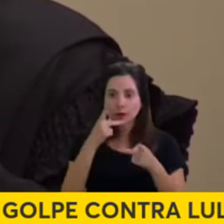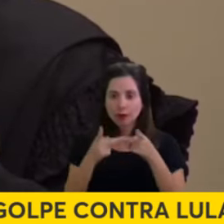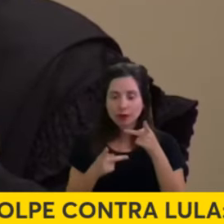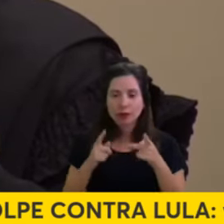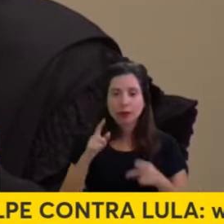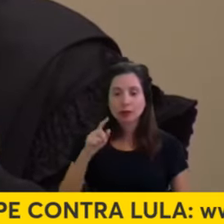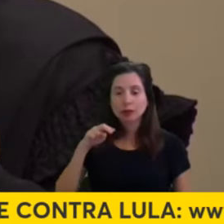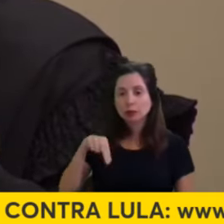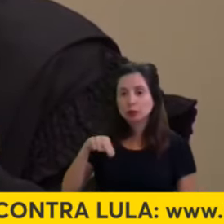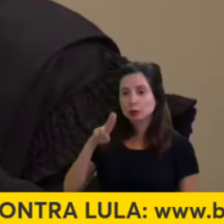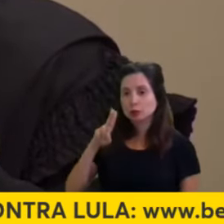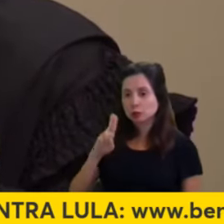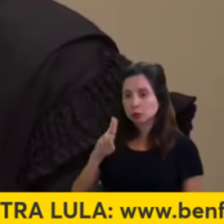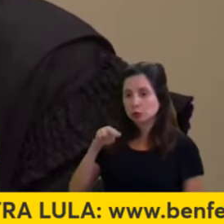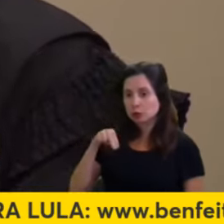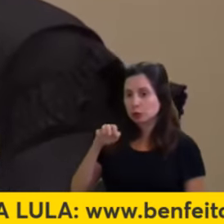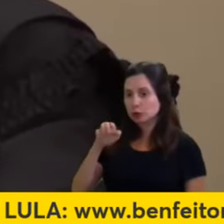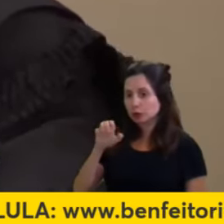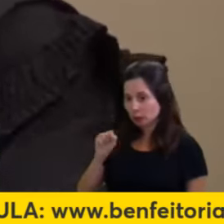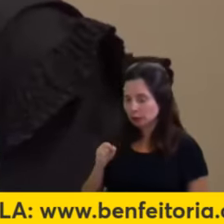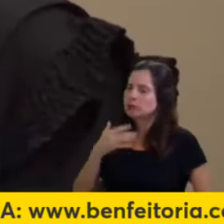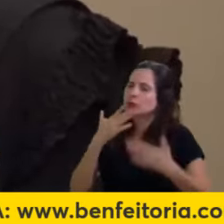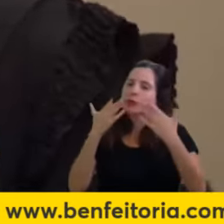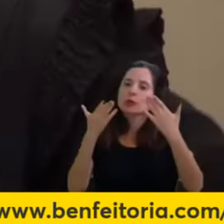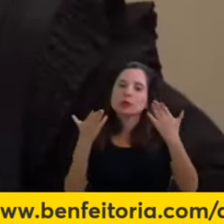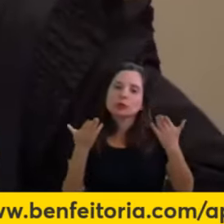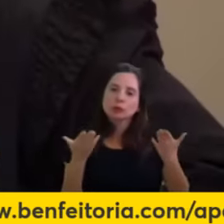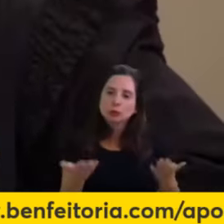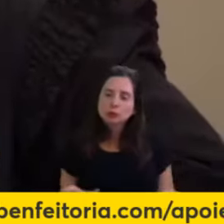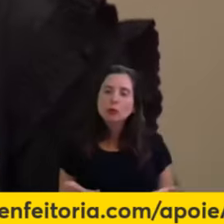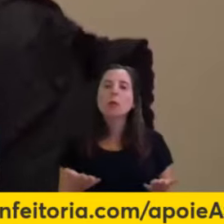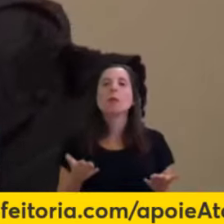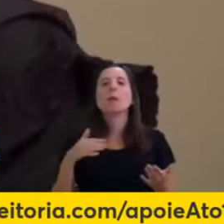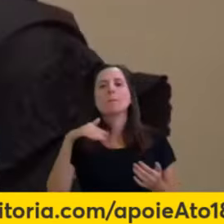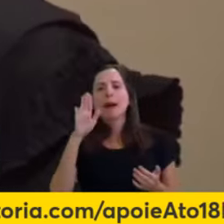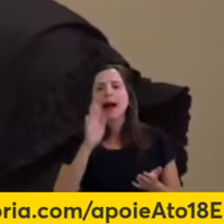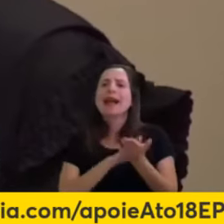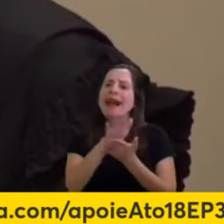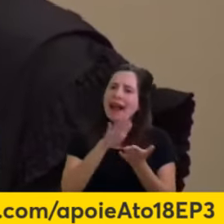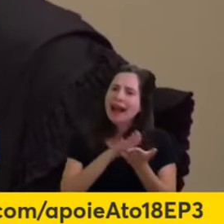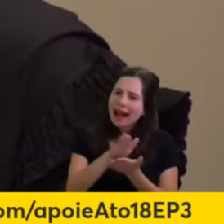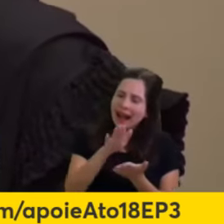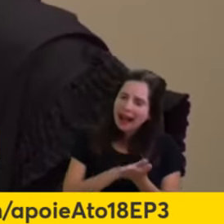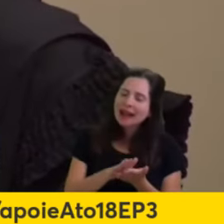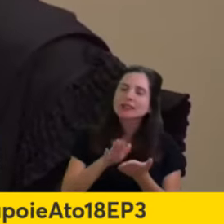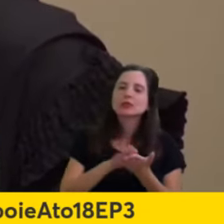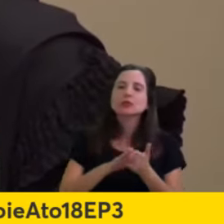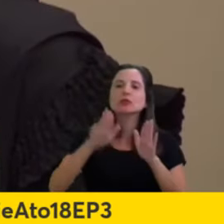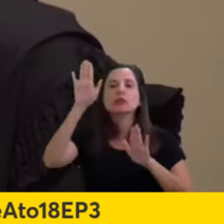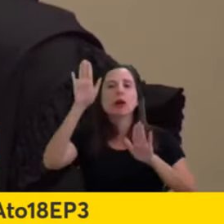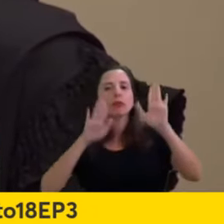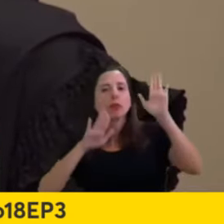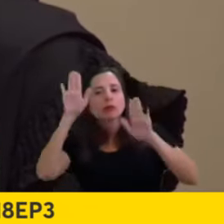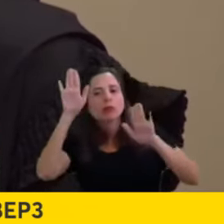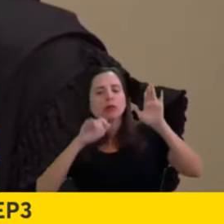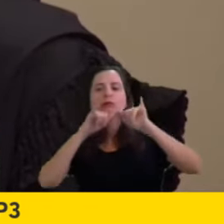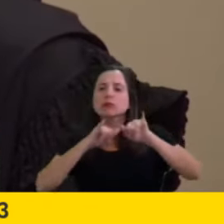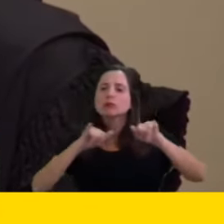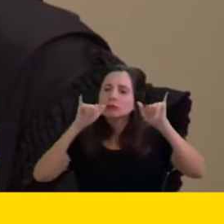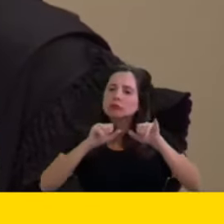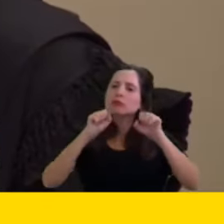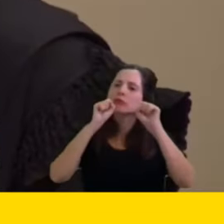gastos decisivos na pré-campanha contudo por mais que o limite de gastos da própria campanha efetivamente possa ser um dos parâmetros a ser